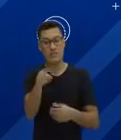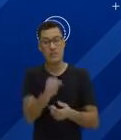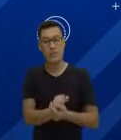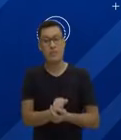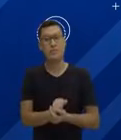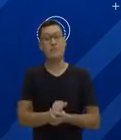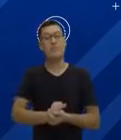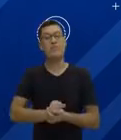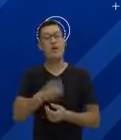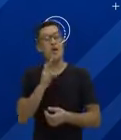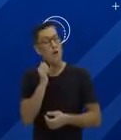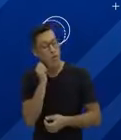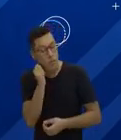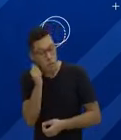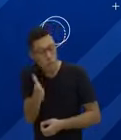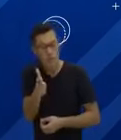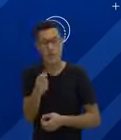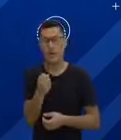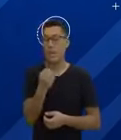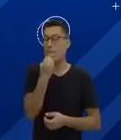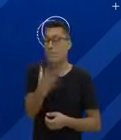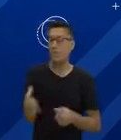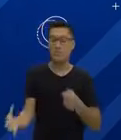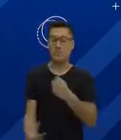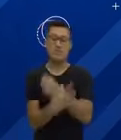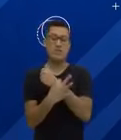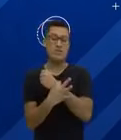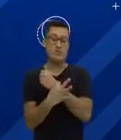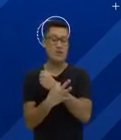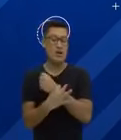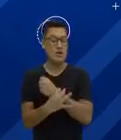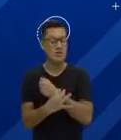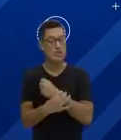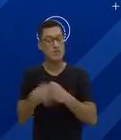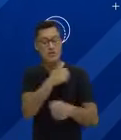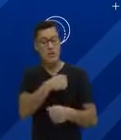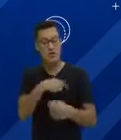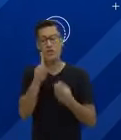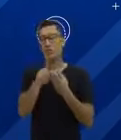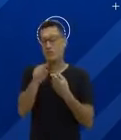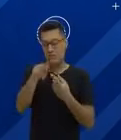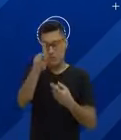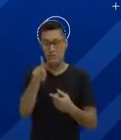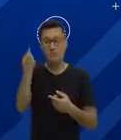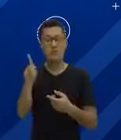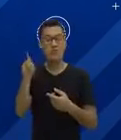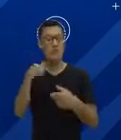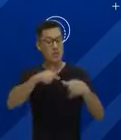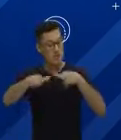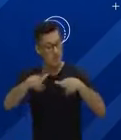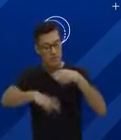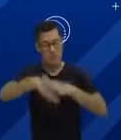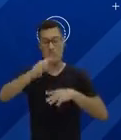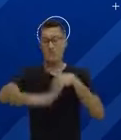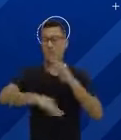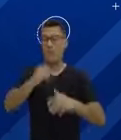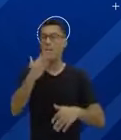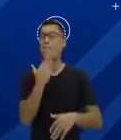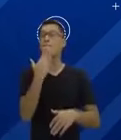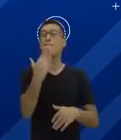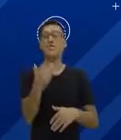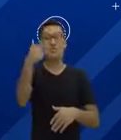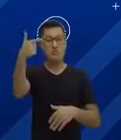estamos garantindo tanto a segurança de vocês, alunos, como também dos professores e dos profissionais que trabalham com a gente. Pedimos de